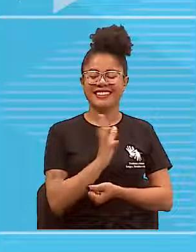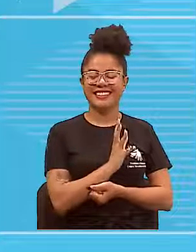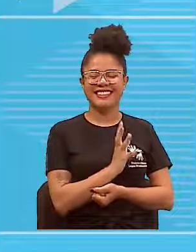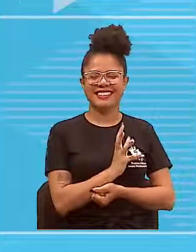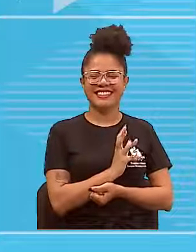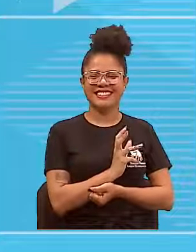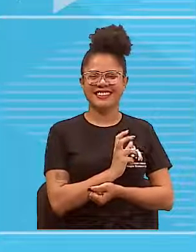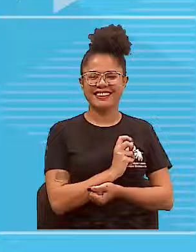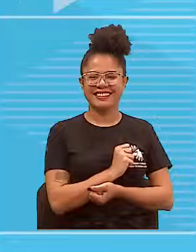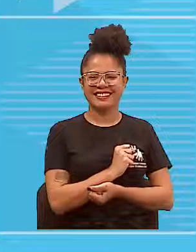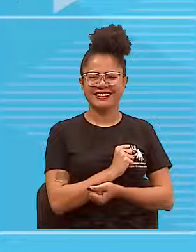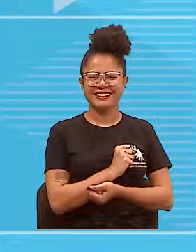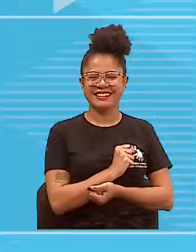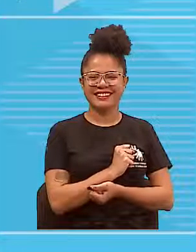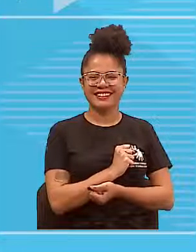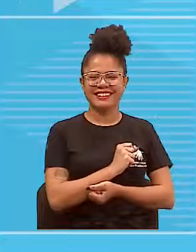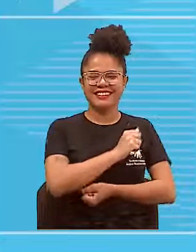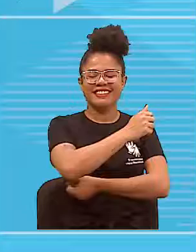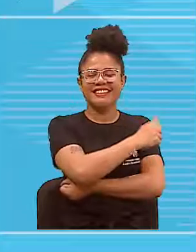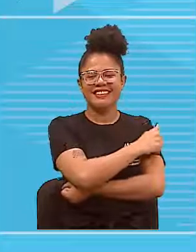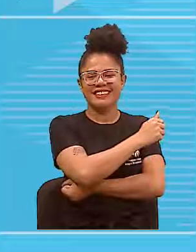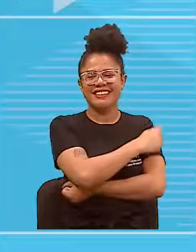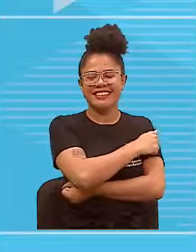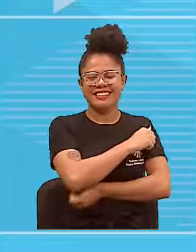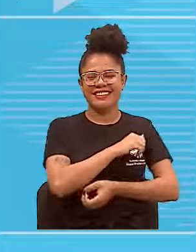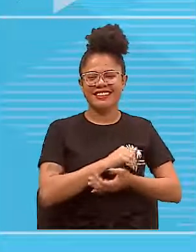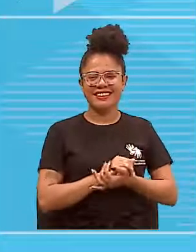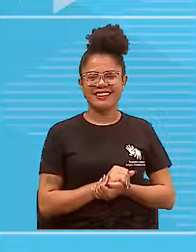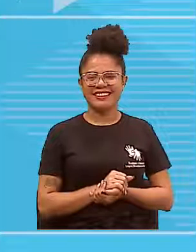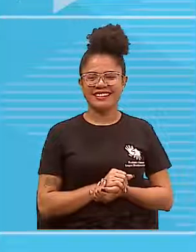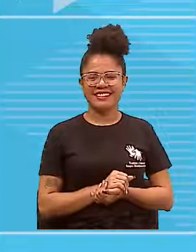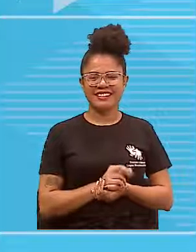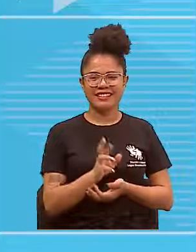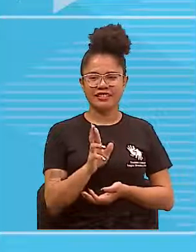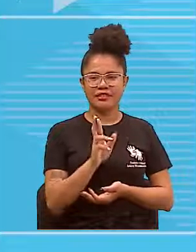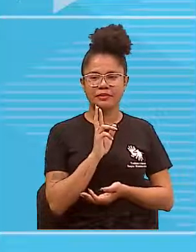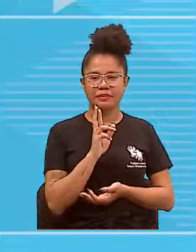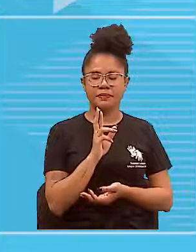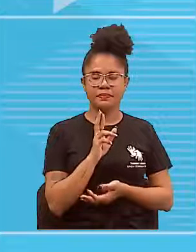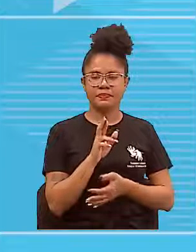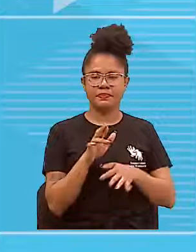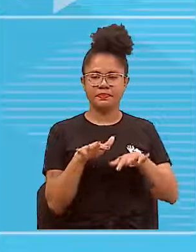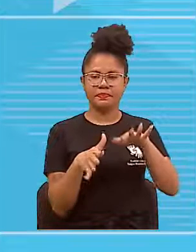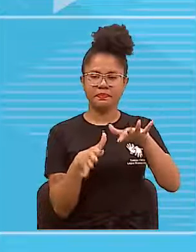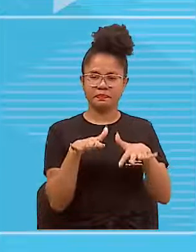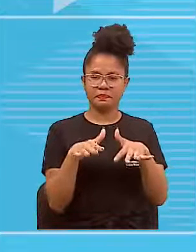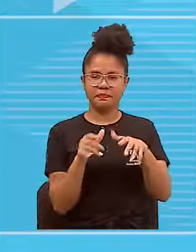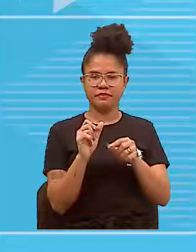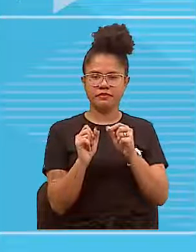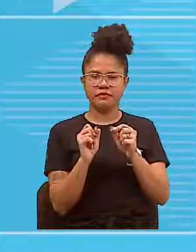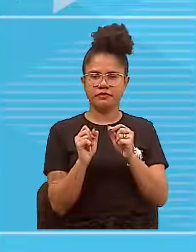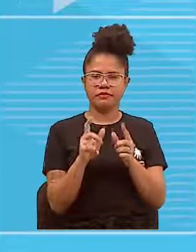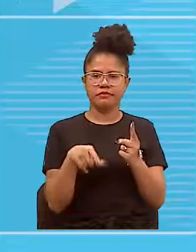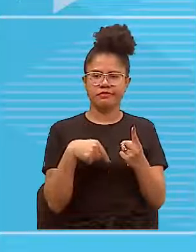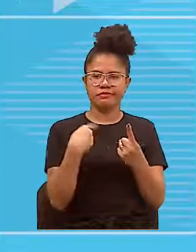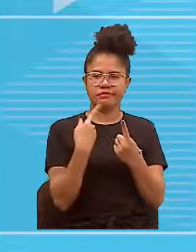demais a participação desse maravilhoso aluno. Ele está dizendo que a média é a soma de tudo dividido